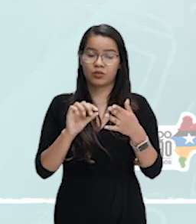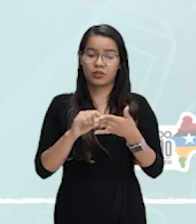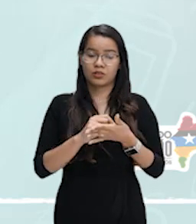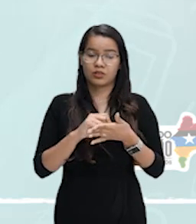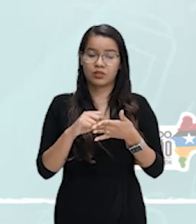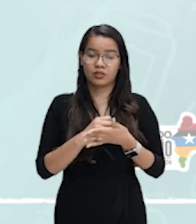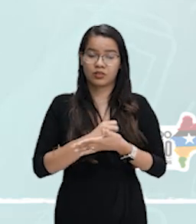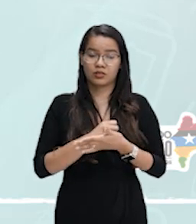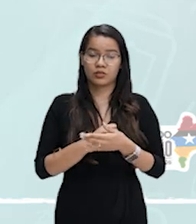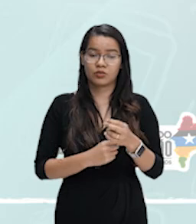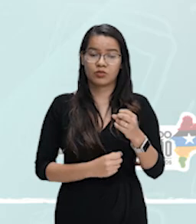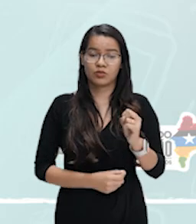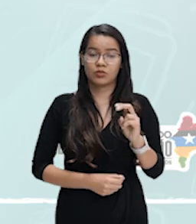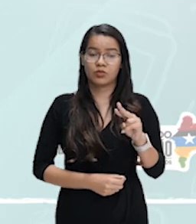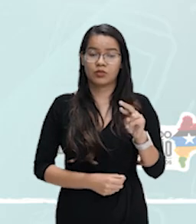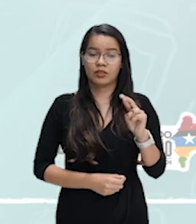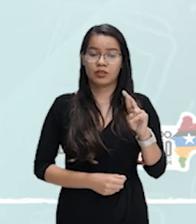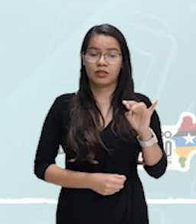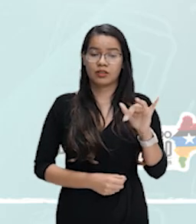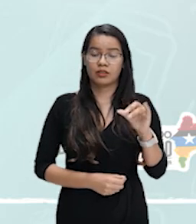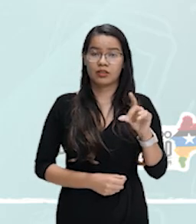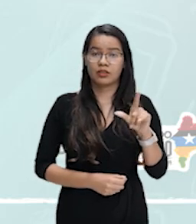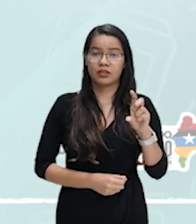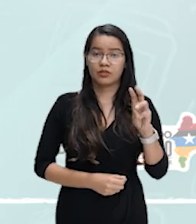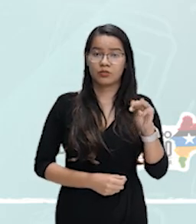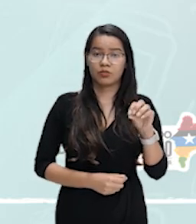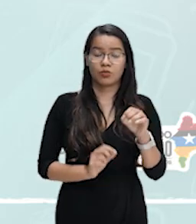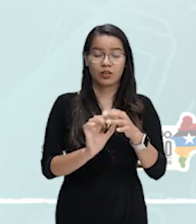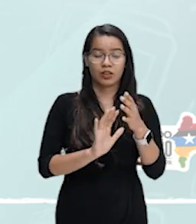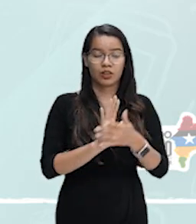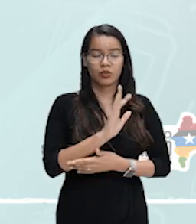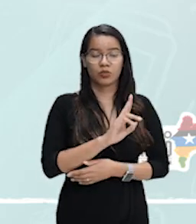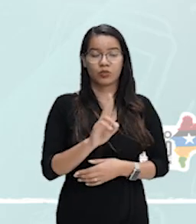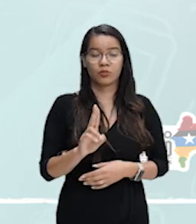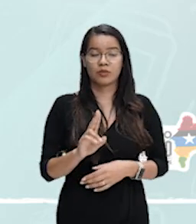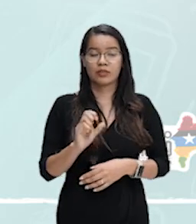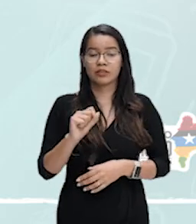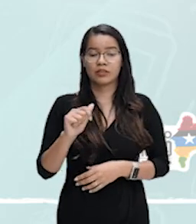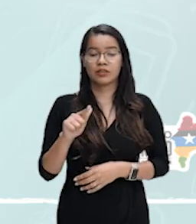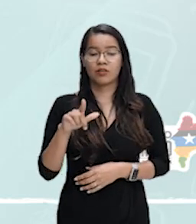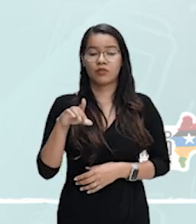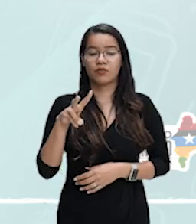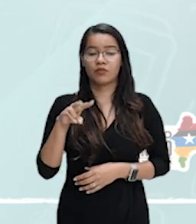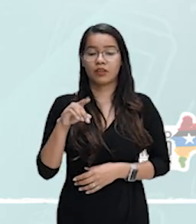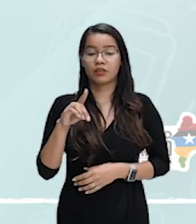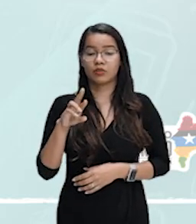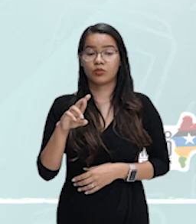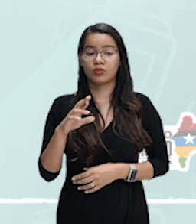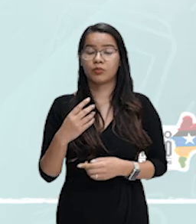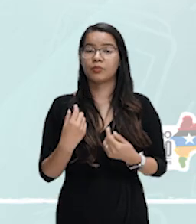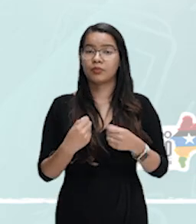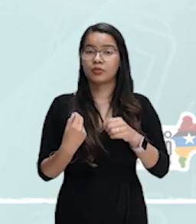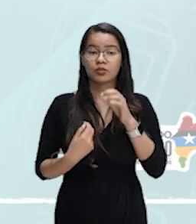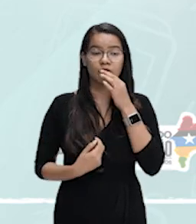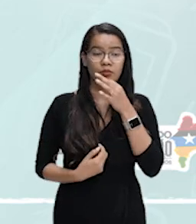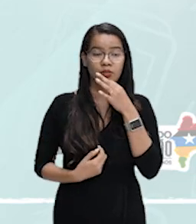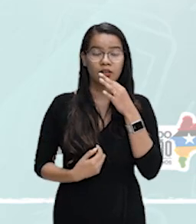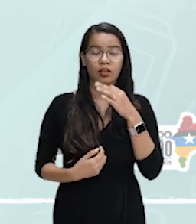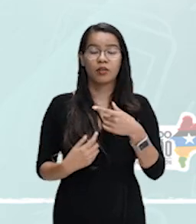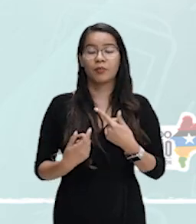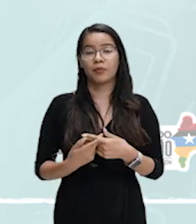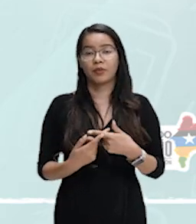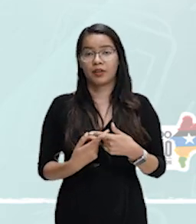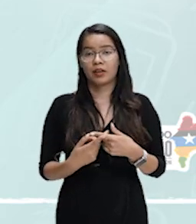Pai do surrealismo, Salvador Dalí. Né? Eu tenho que comentar sobre isso, porque apesar do trabalho